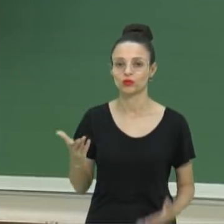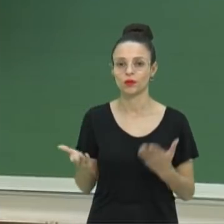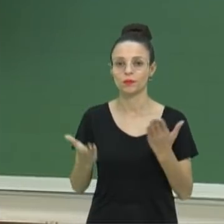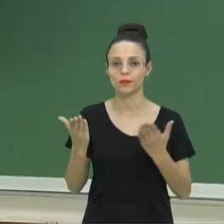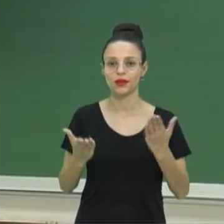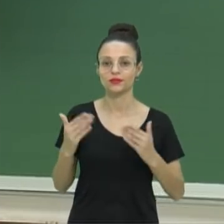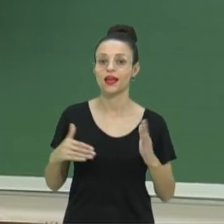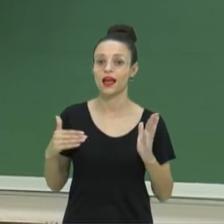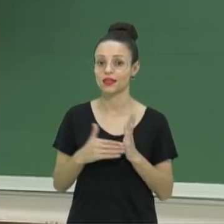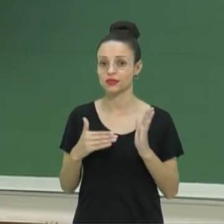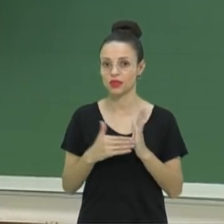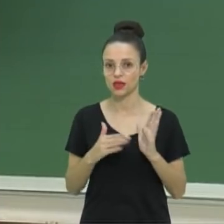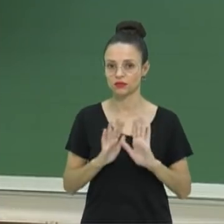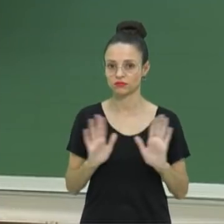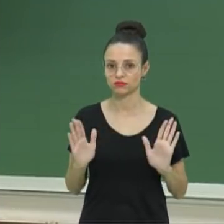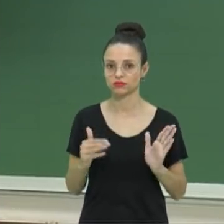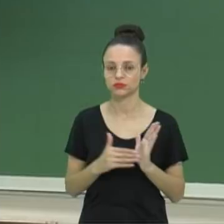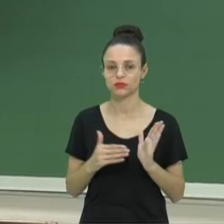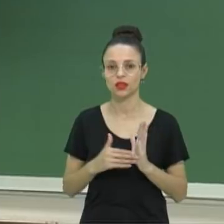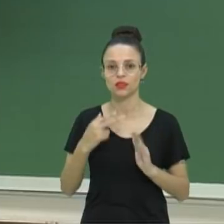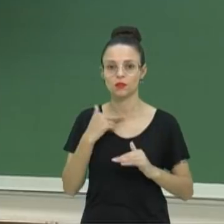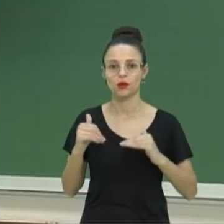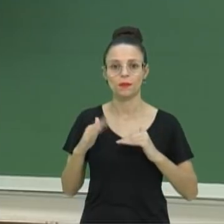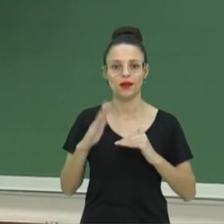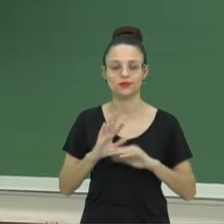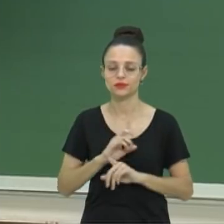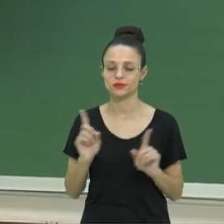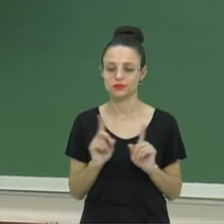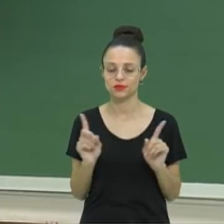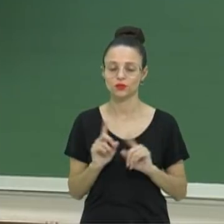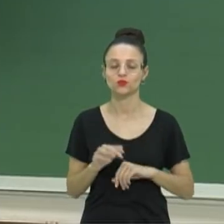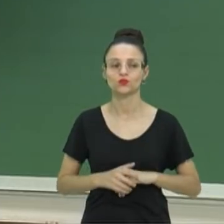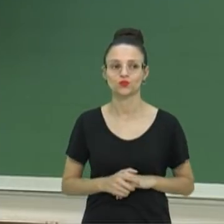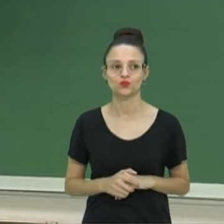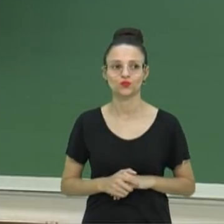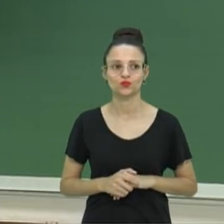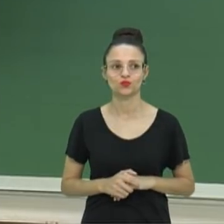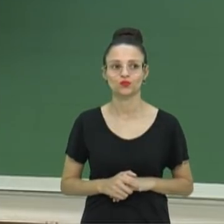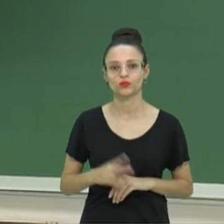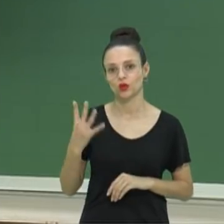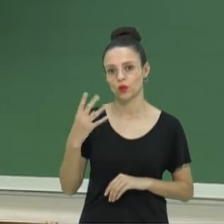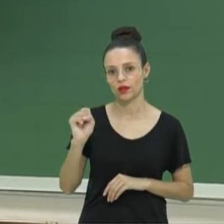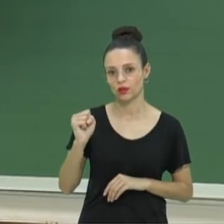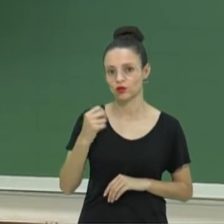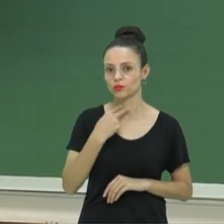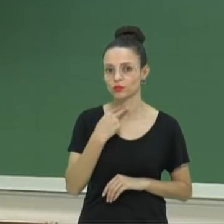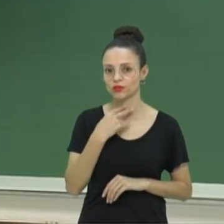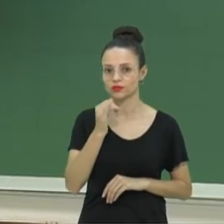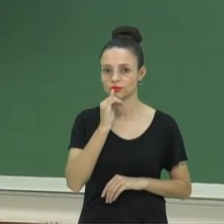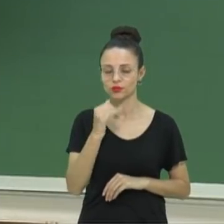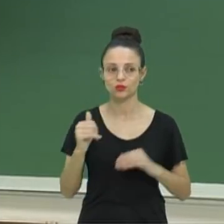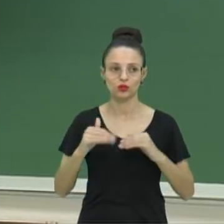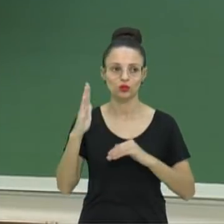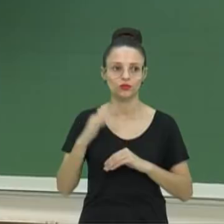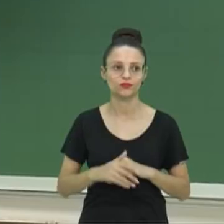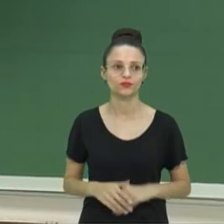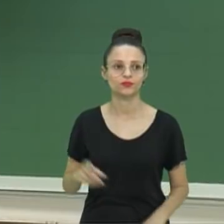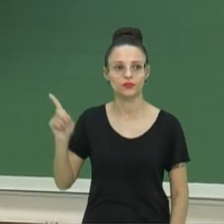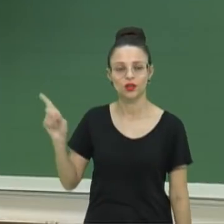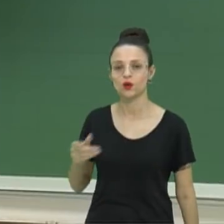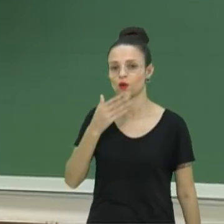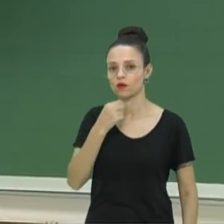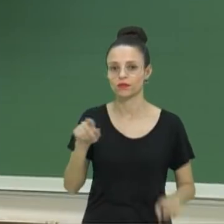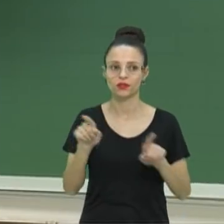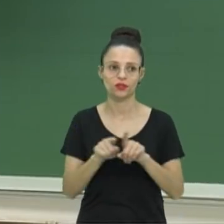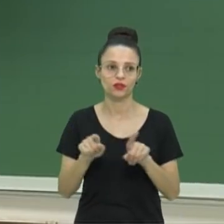é até esse peso, né? Então, o atleta não pode pesar mais do que o 48, por exemplo, aqui, né? Que ele seria outra categoria. No masculino,